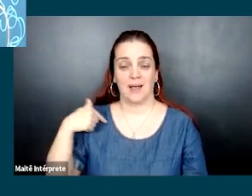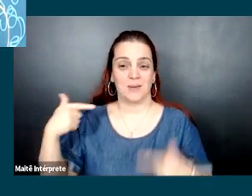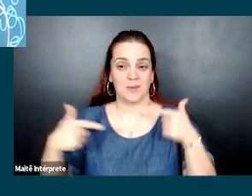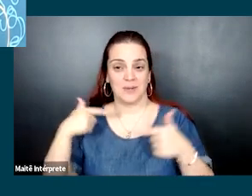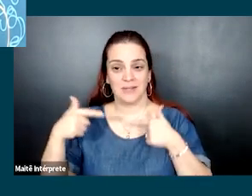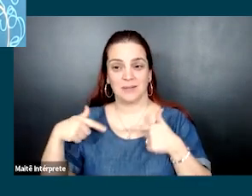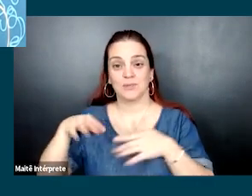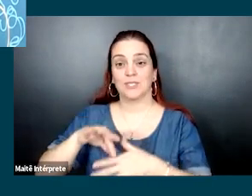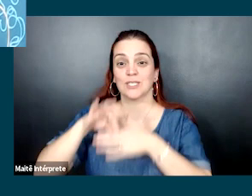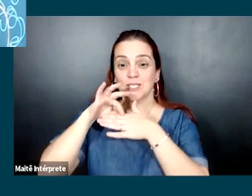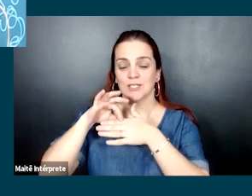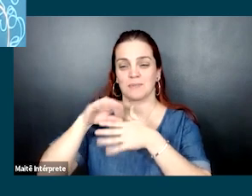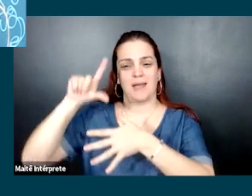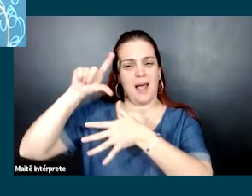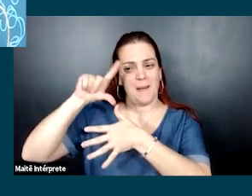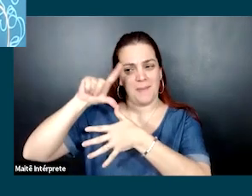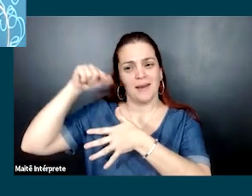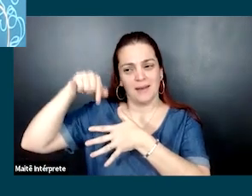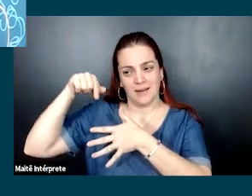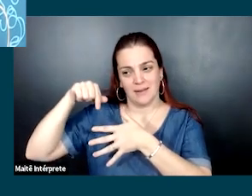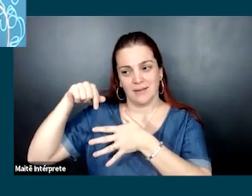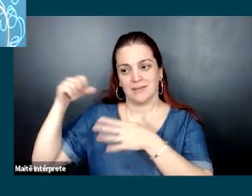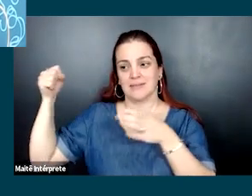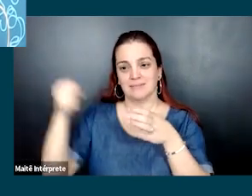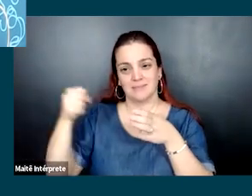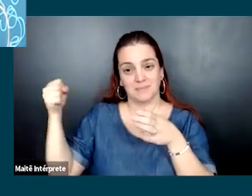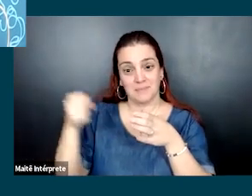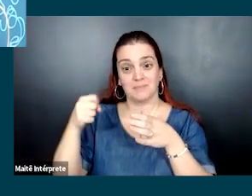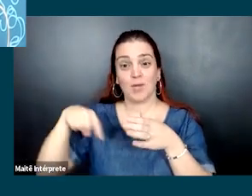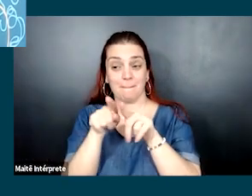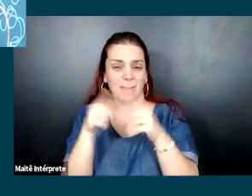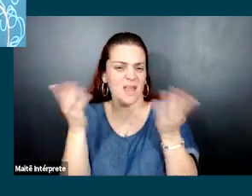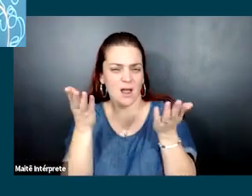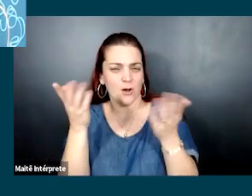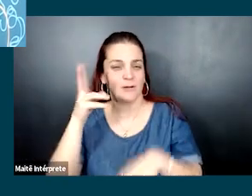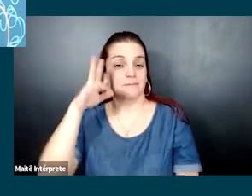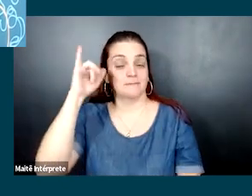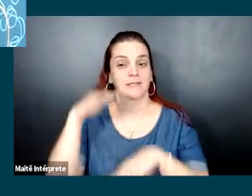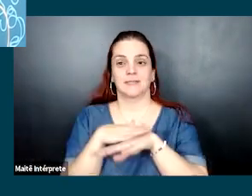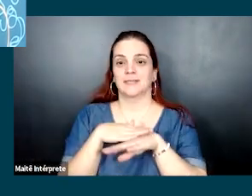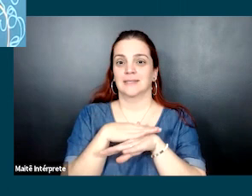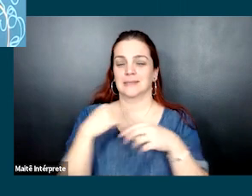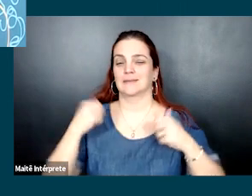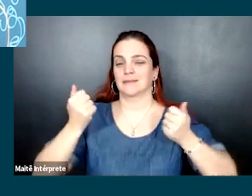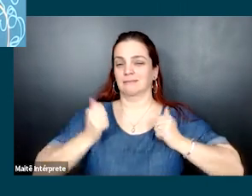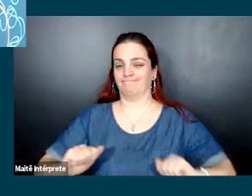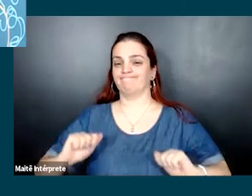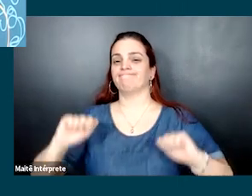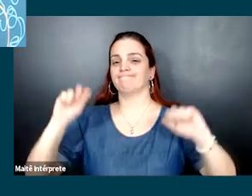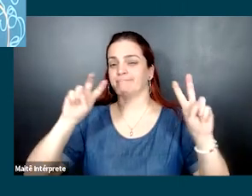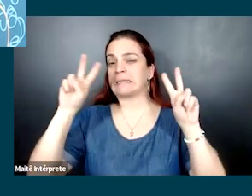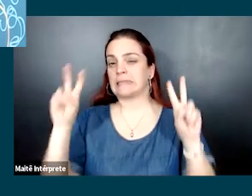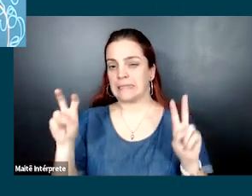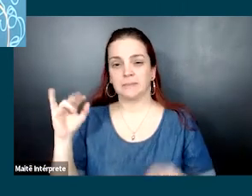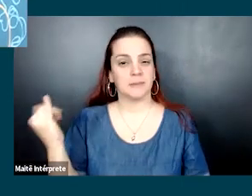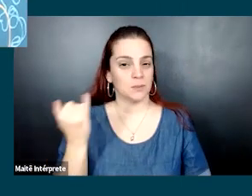Nay Moura e eu trabalho como Chief of Staff para o time de liderança da América Latina aqui na ThoughtWorks. Agora nós vamos começar a falar de um